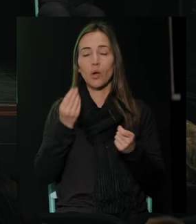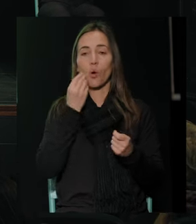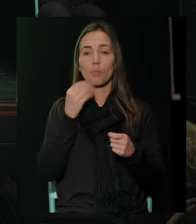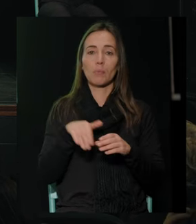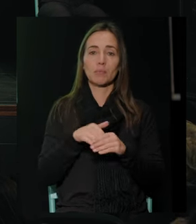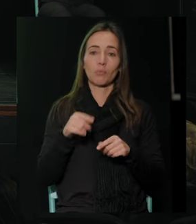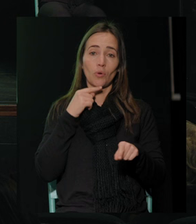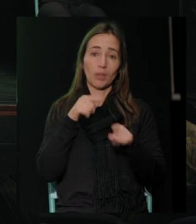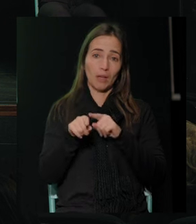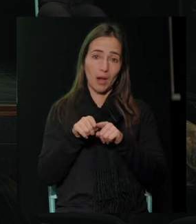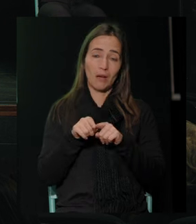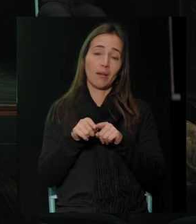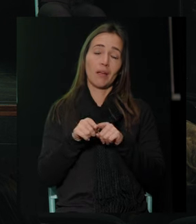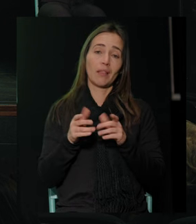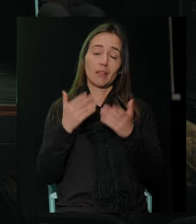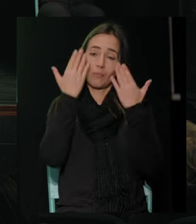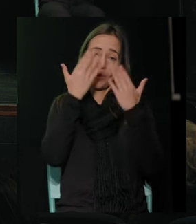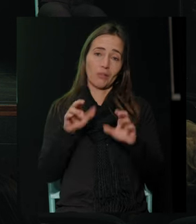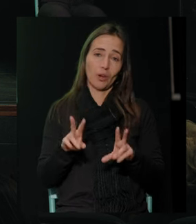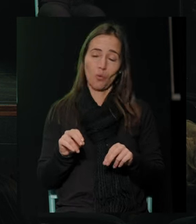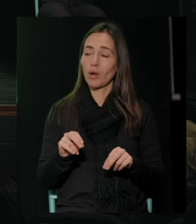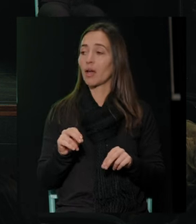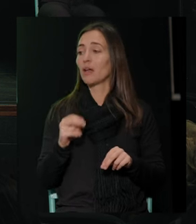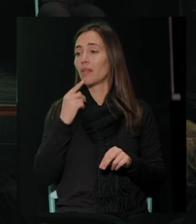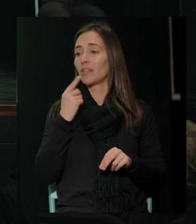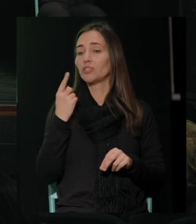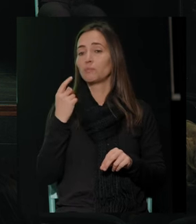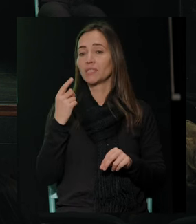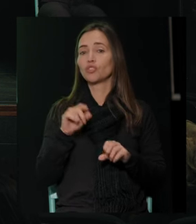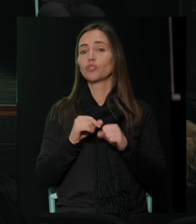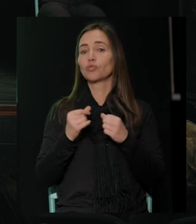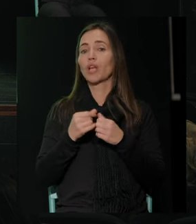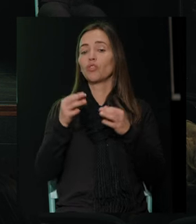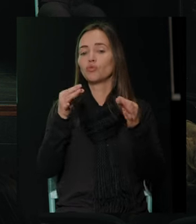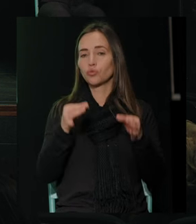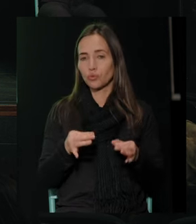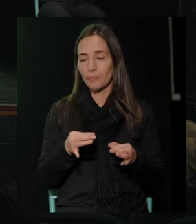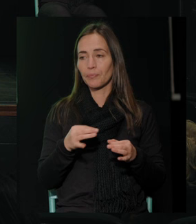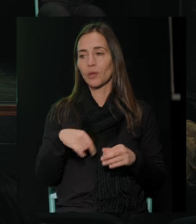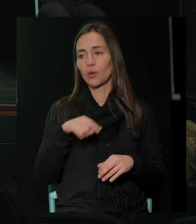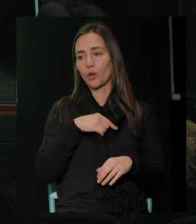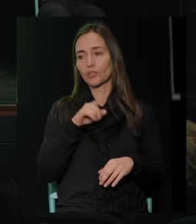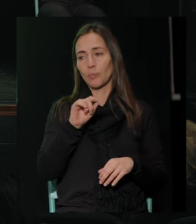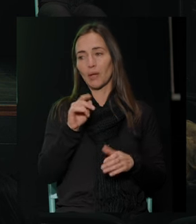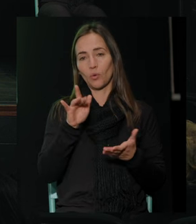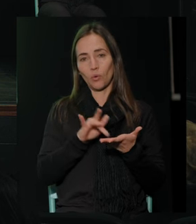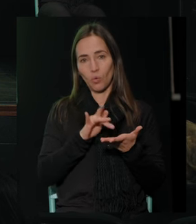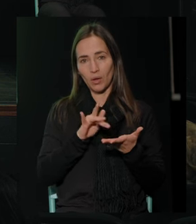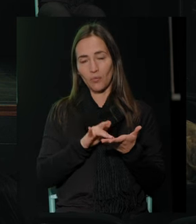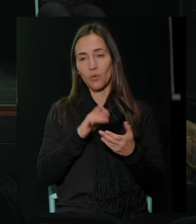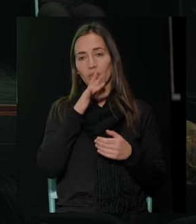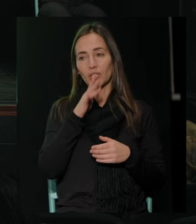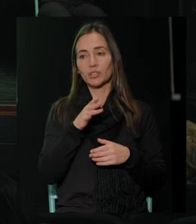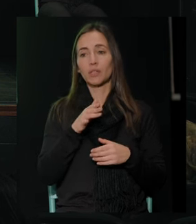será uma solução democrática. A questão de que tem que haver justiça social, que falamos também no livro, de